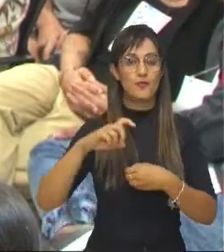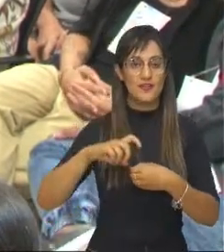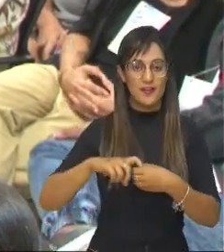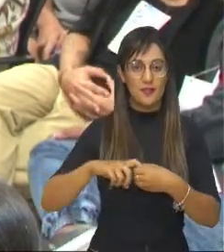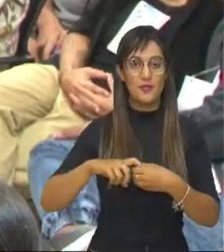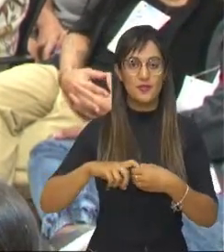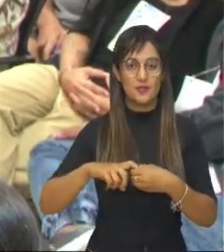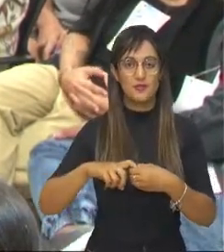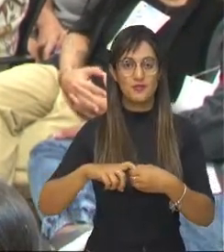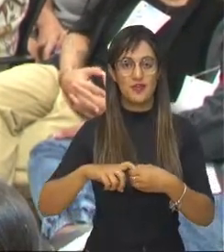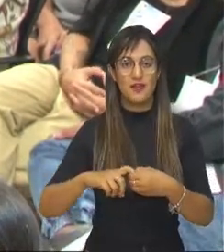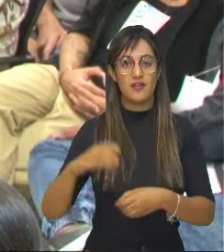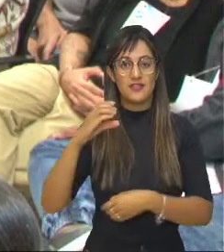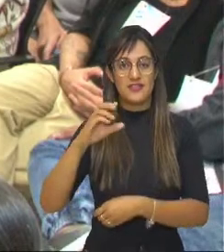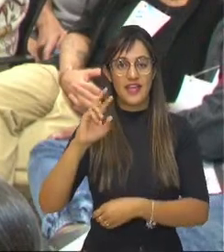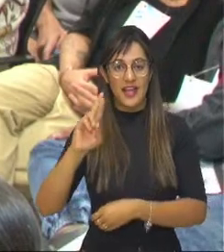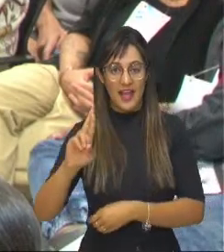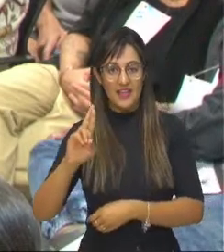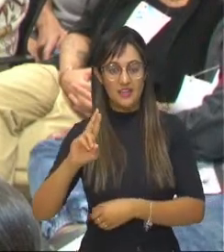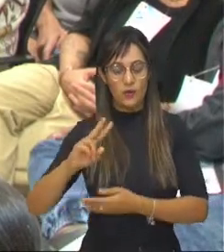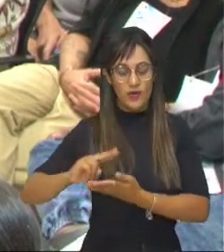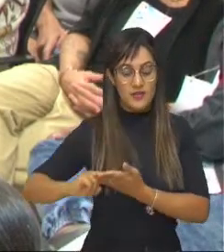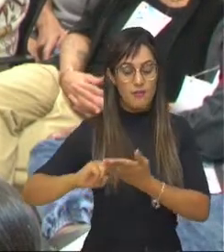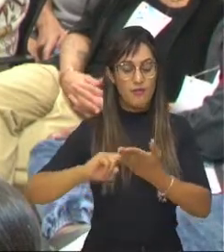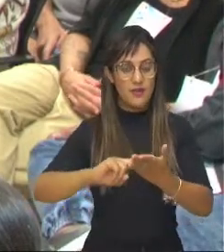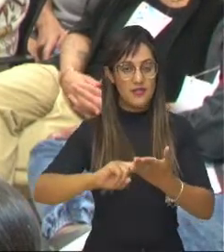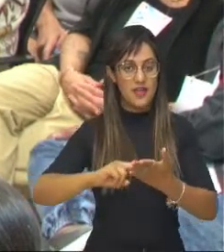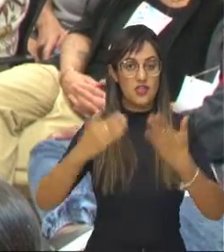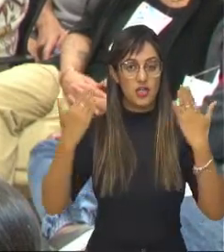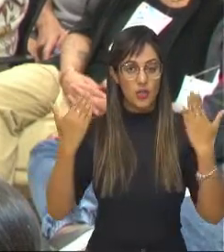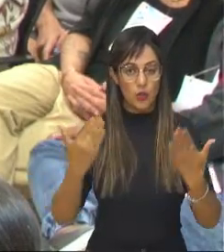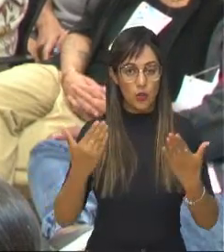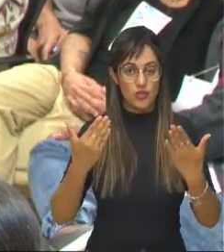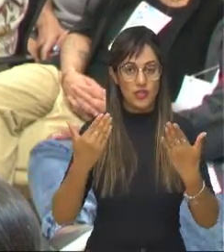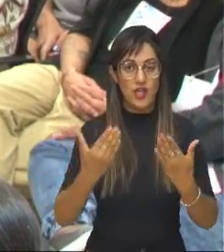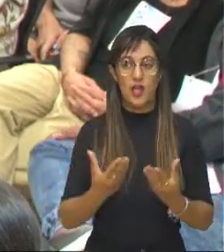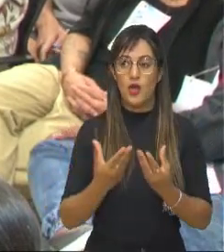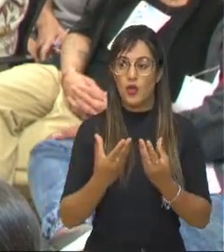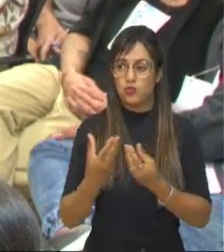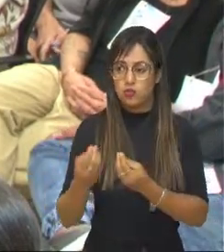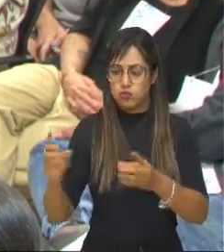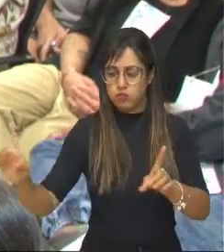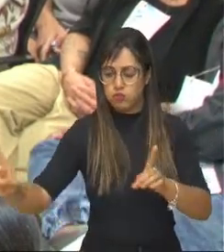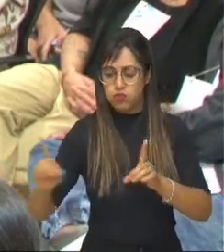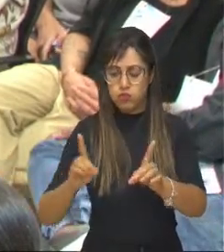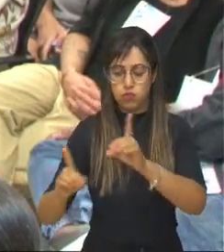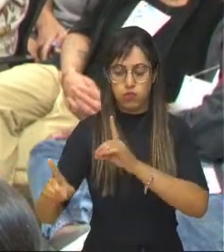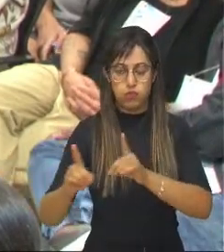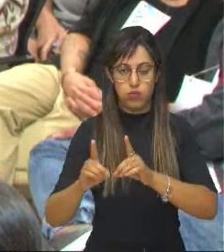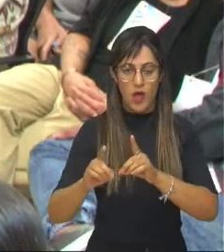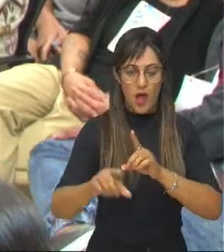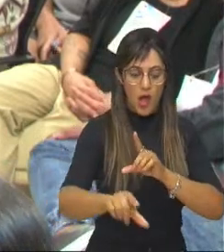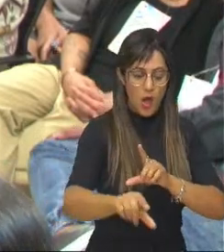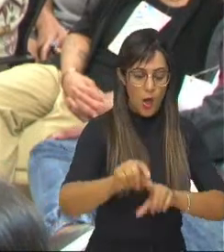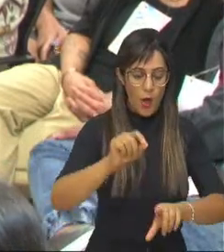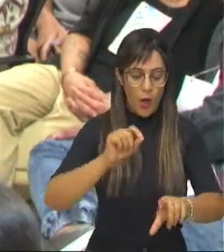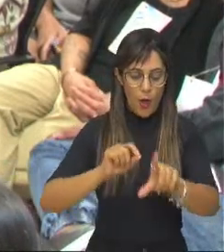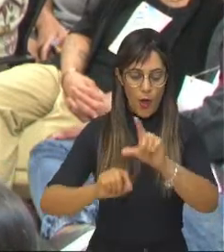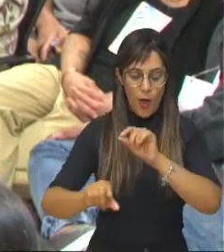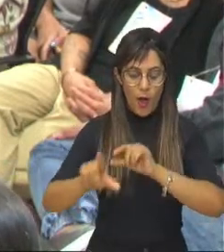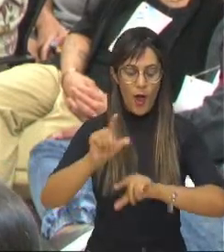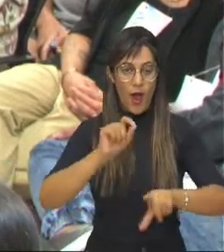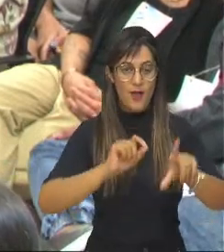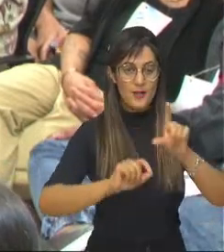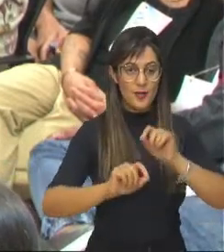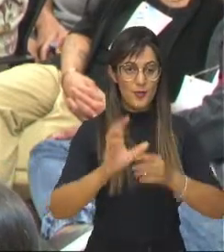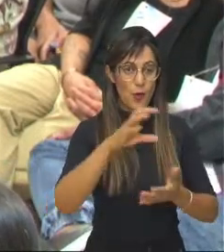nossos CRs com essa mensagem de que hoje a gente pode ser o único. Mas, estando dentro, a gente pode puxar mais pessoas. A gente pode ocupar, a gente